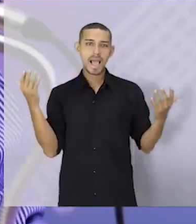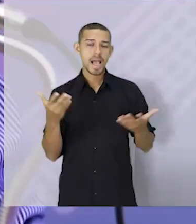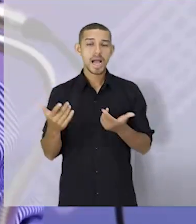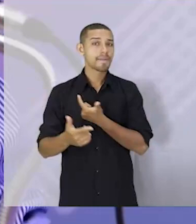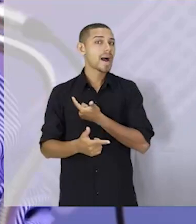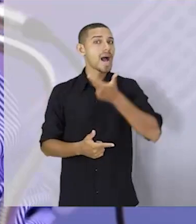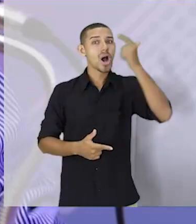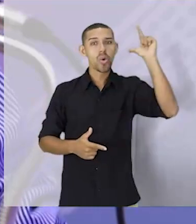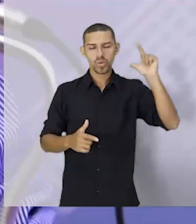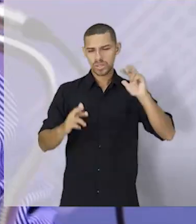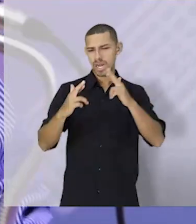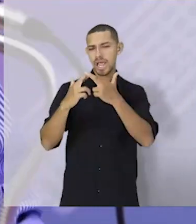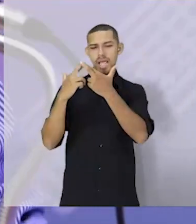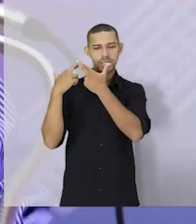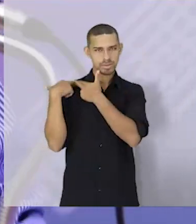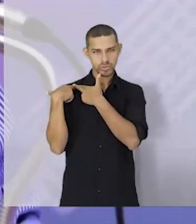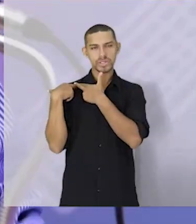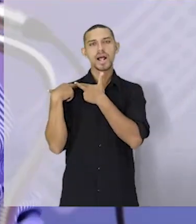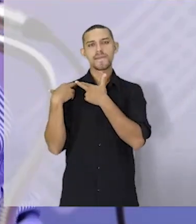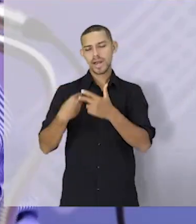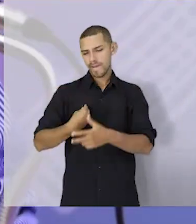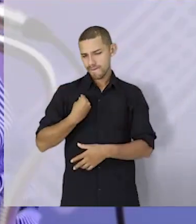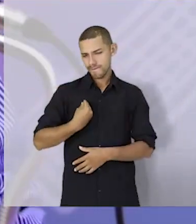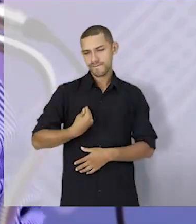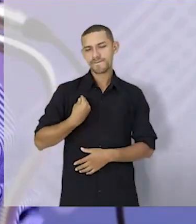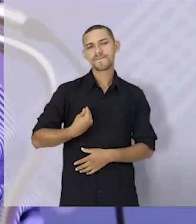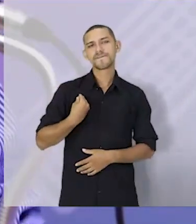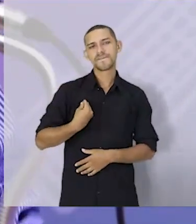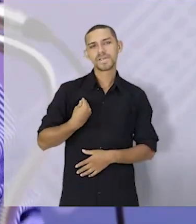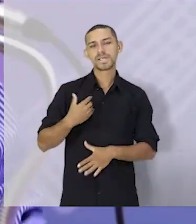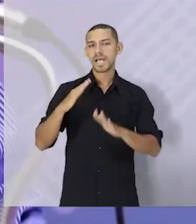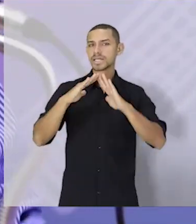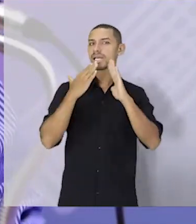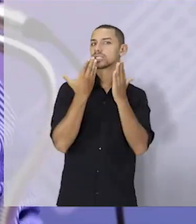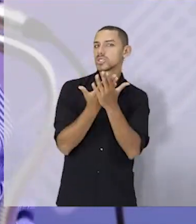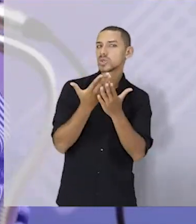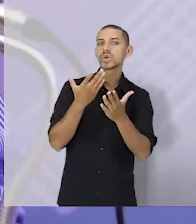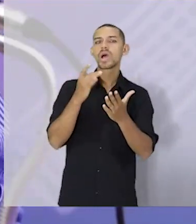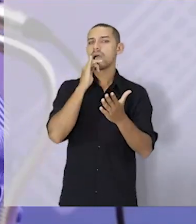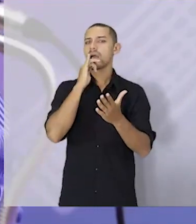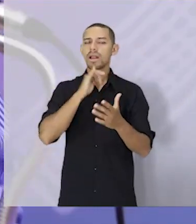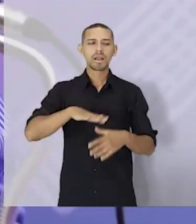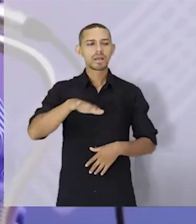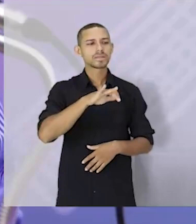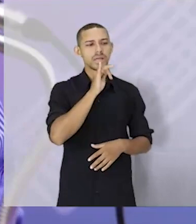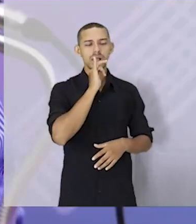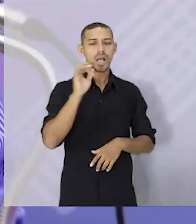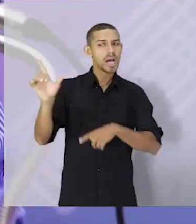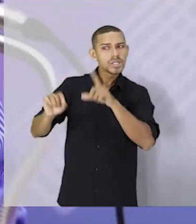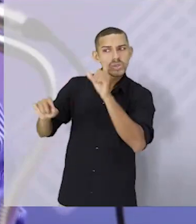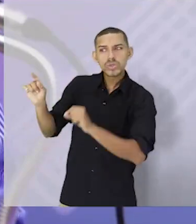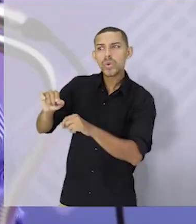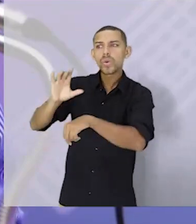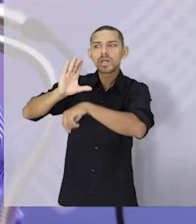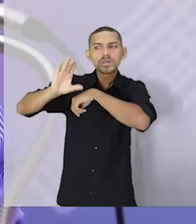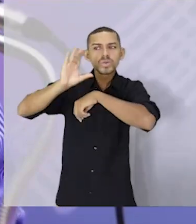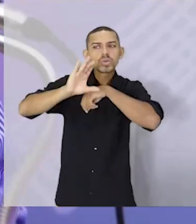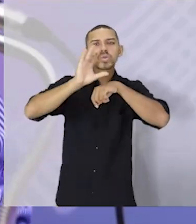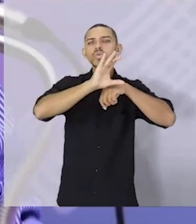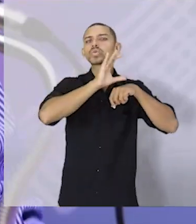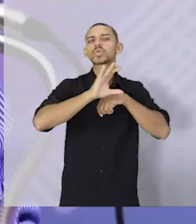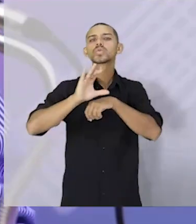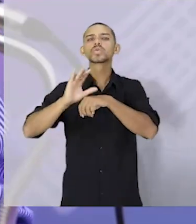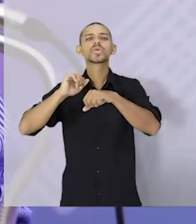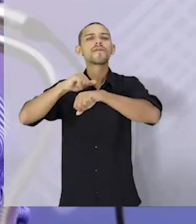outra responsabilidade na vida dele, a pressão da escolha. Então, a família ela precisa ter essa comunicação,